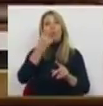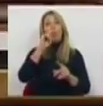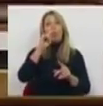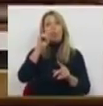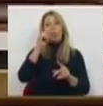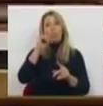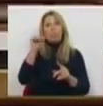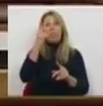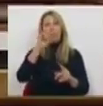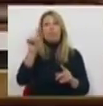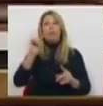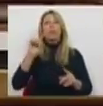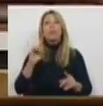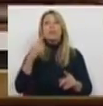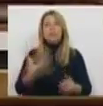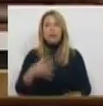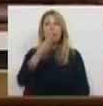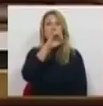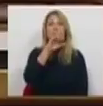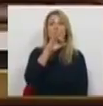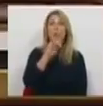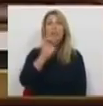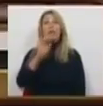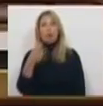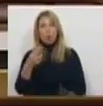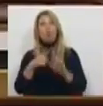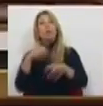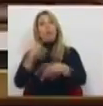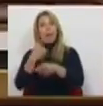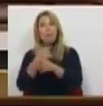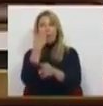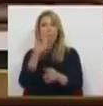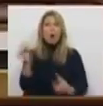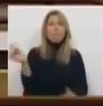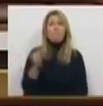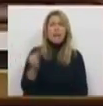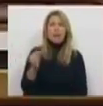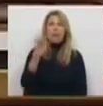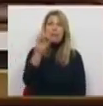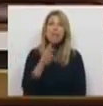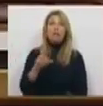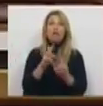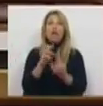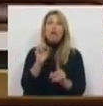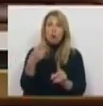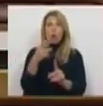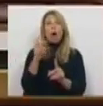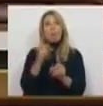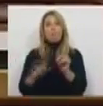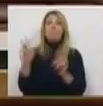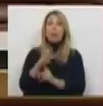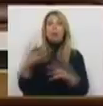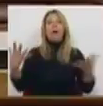euros, e não deixa para trás, porque aumenta em 6 euros aquelas pensões mínimas das mínimas, que eram as únicas que tinham